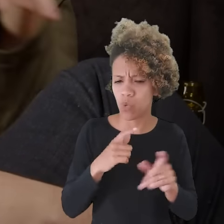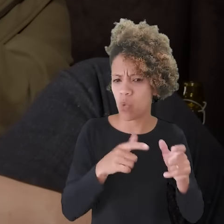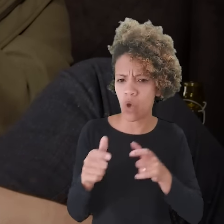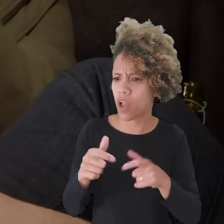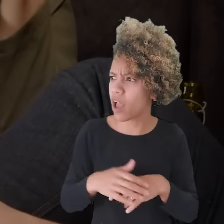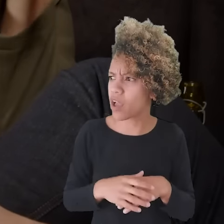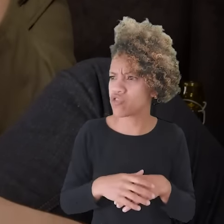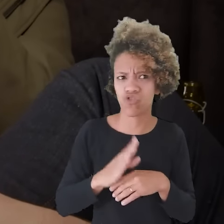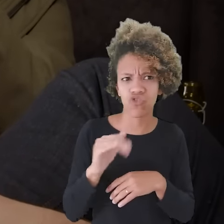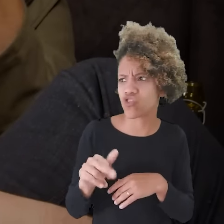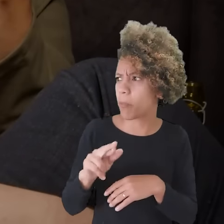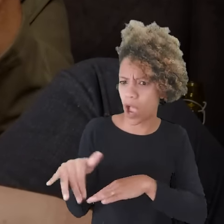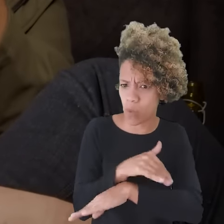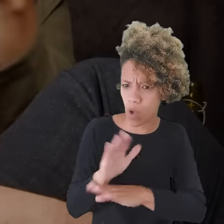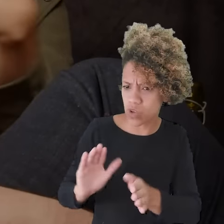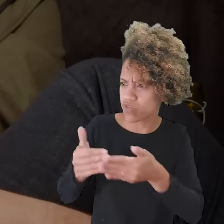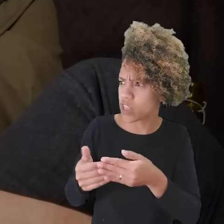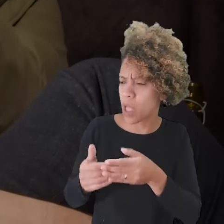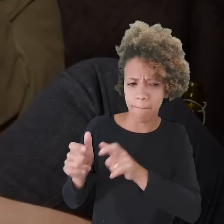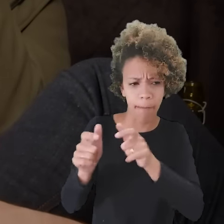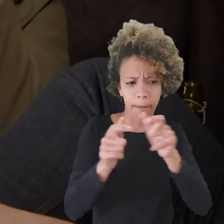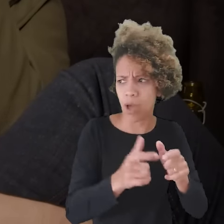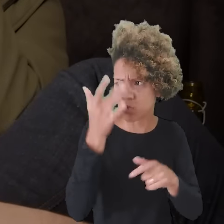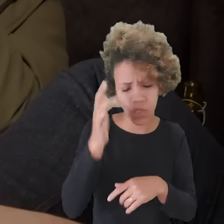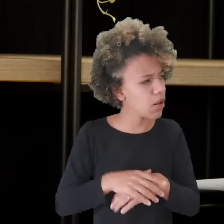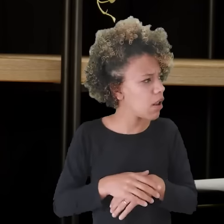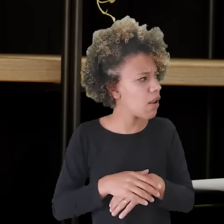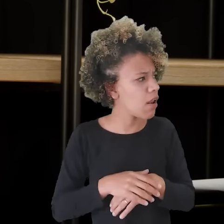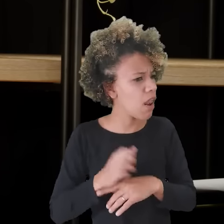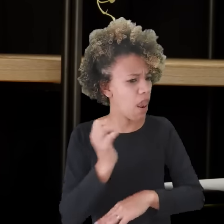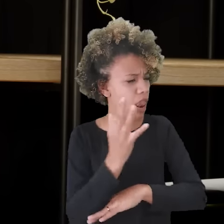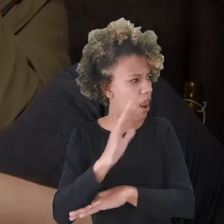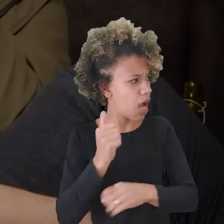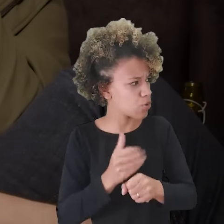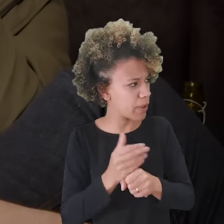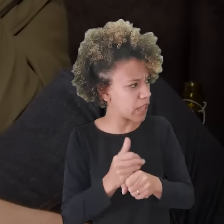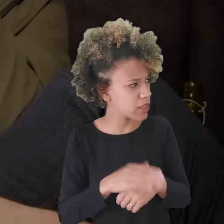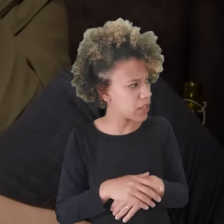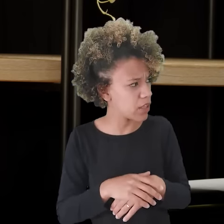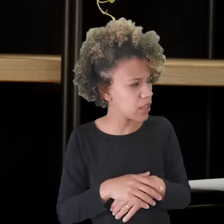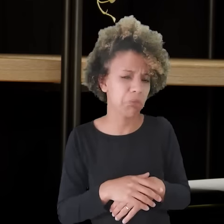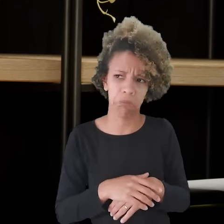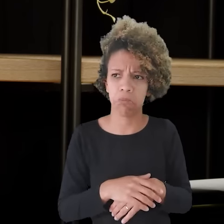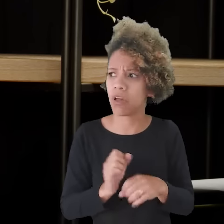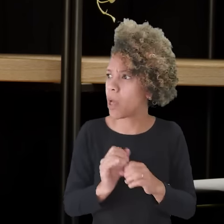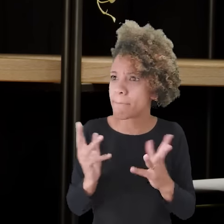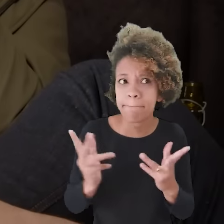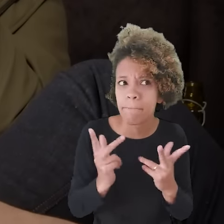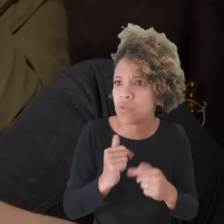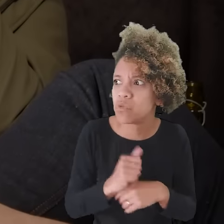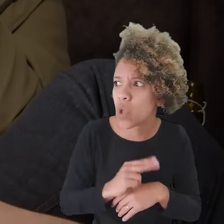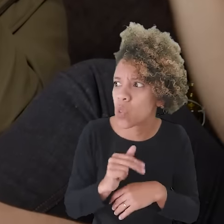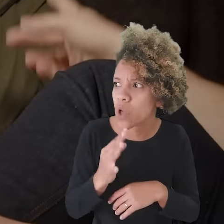era um lugar cheio de bares tipo uma rua fechada cheia de baixo para mim também pode ser isso é pode ser é porque é